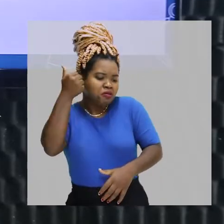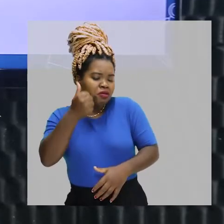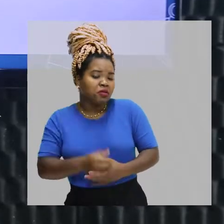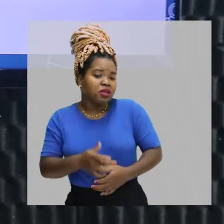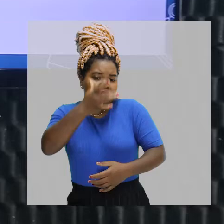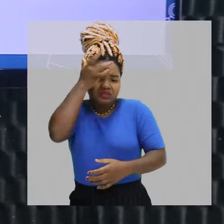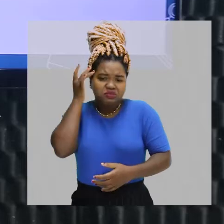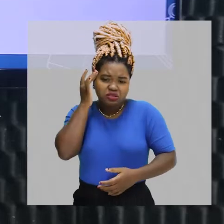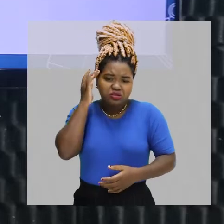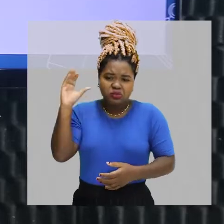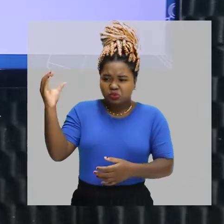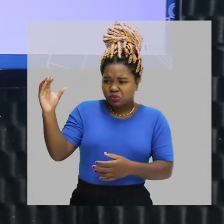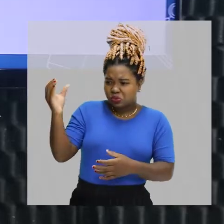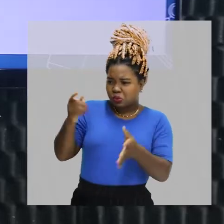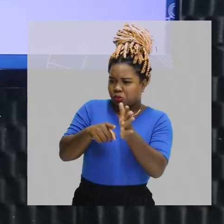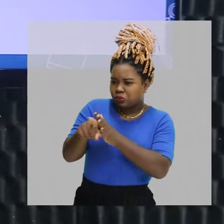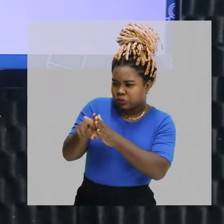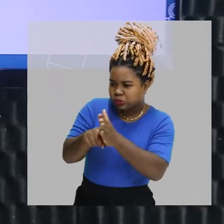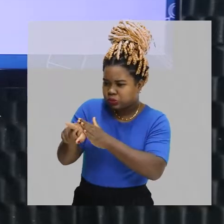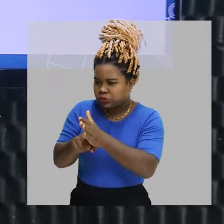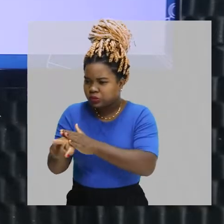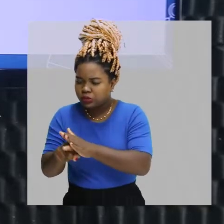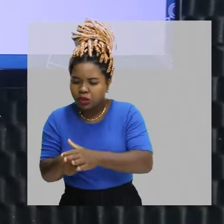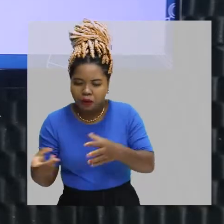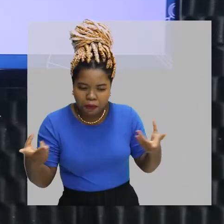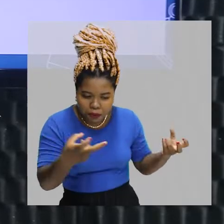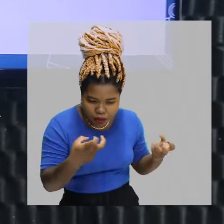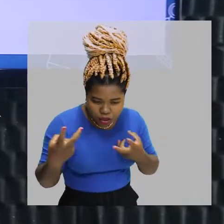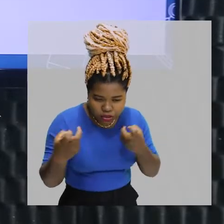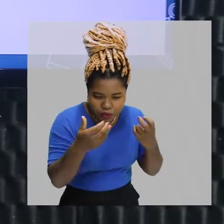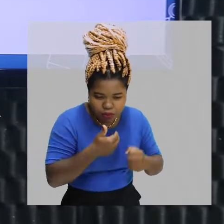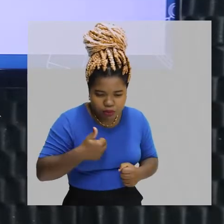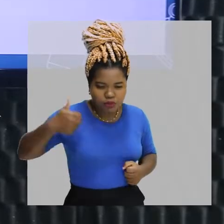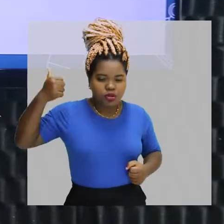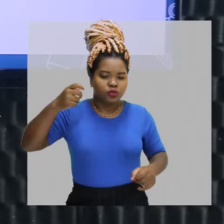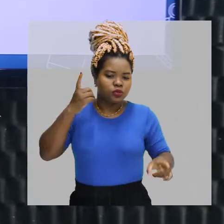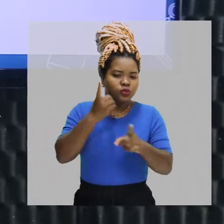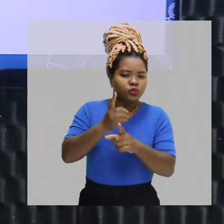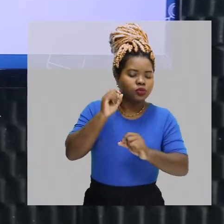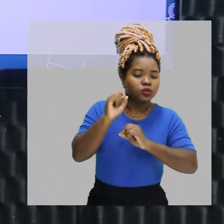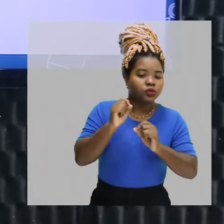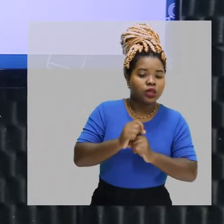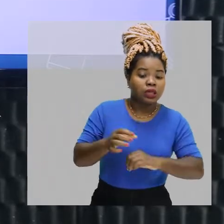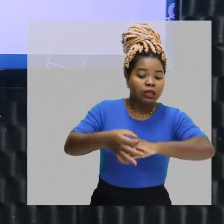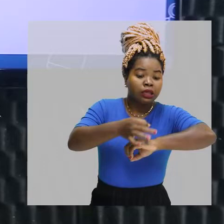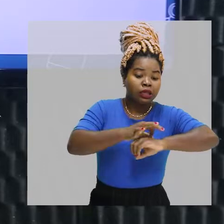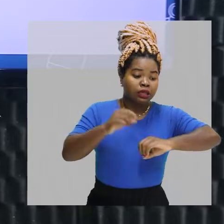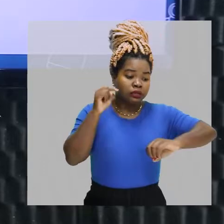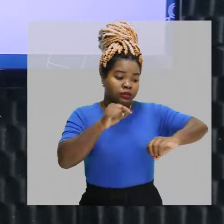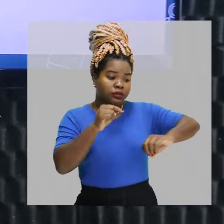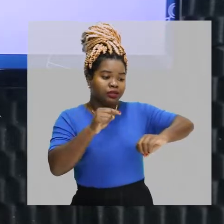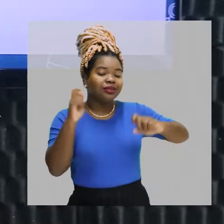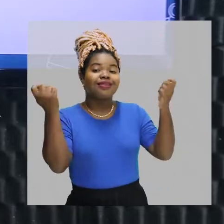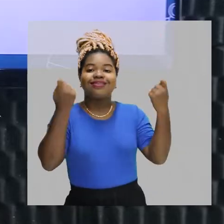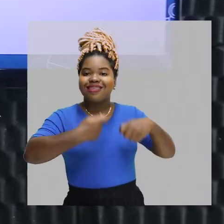cientistas começaram a ver as coisas mais a fundo, certo? Descobriu-se que este átomo, na verdade, ele era